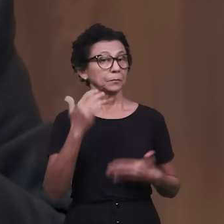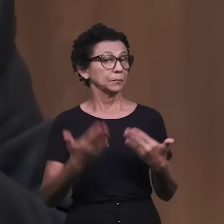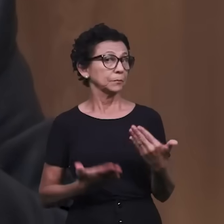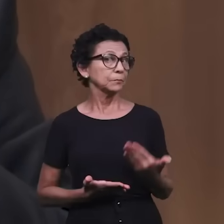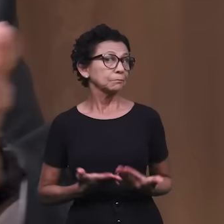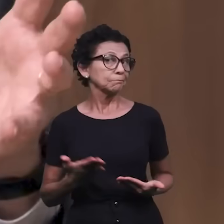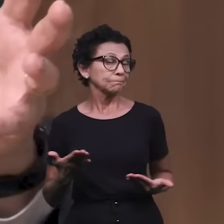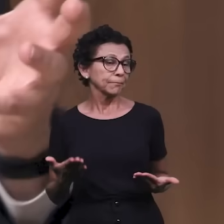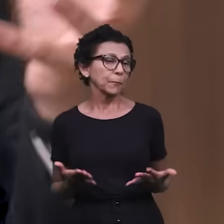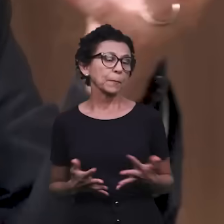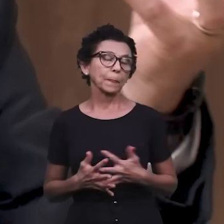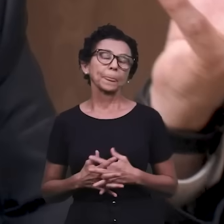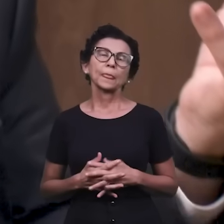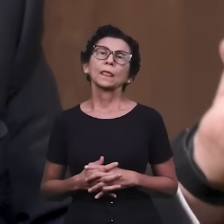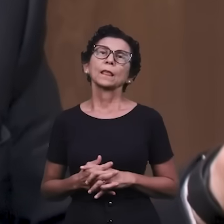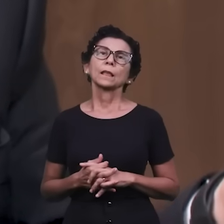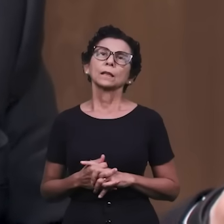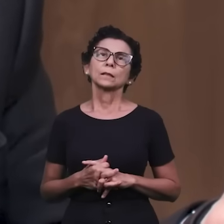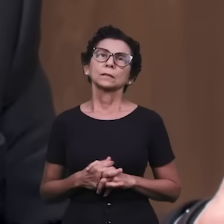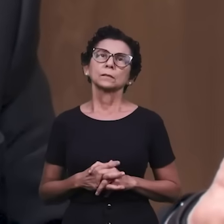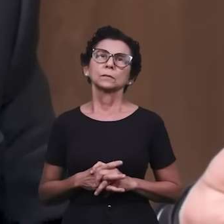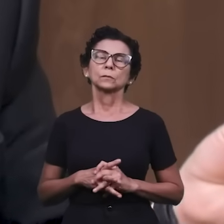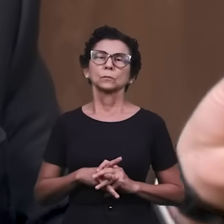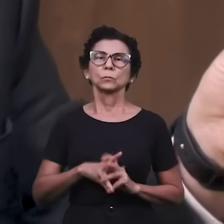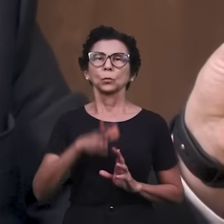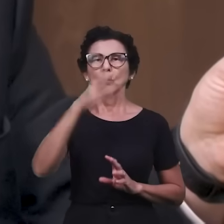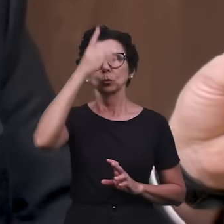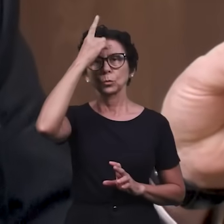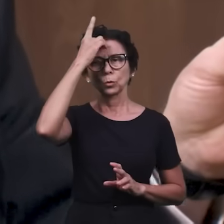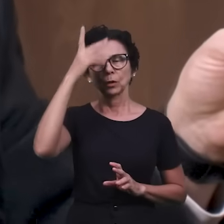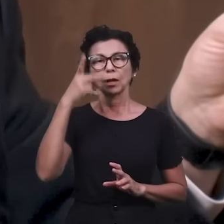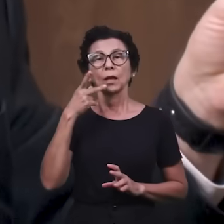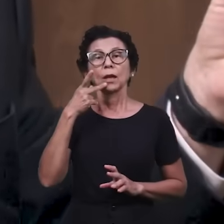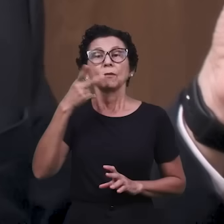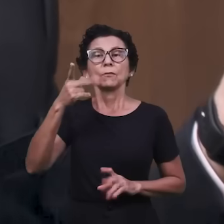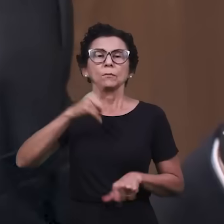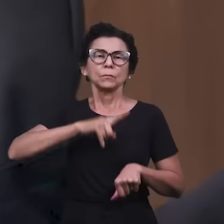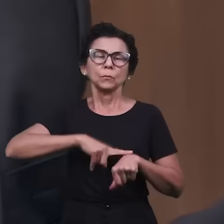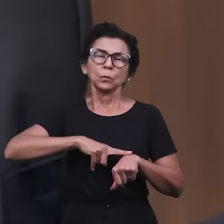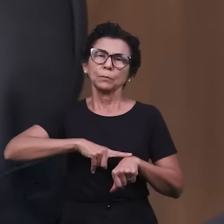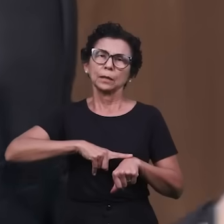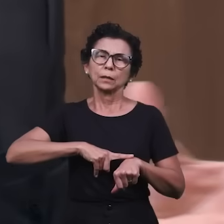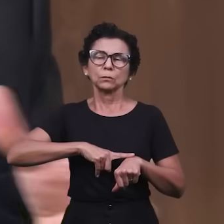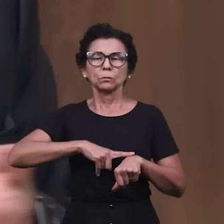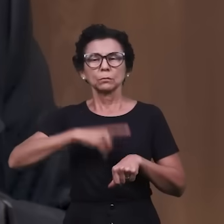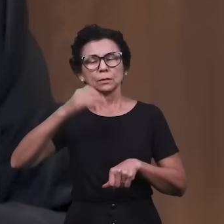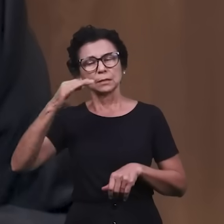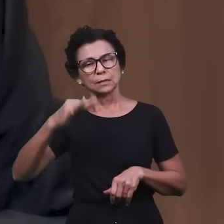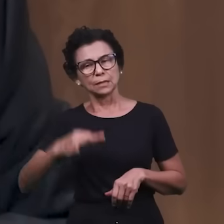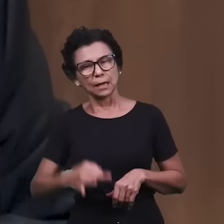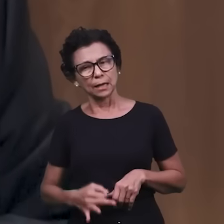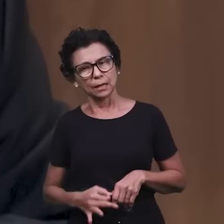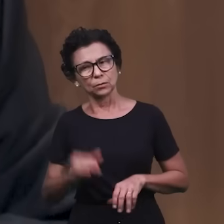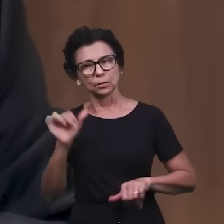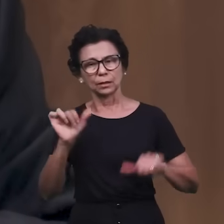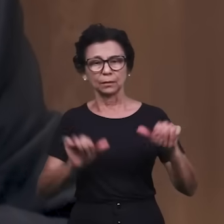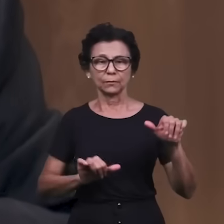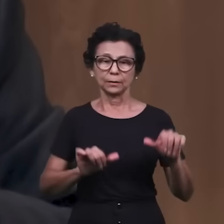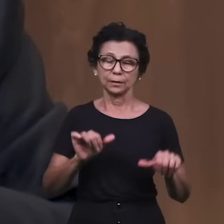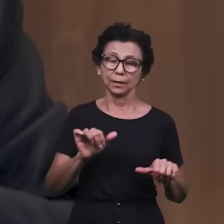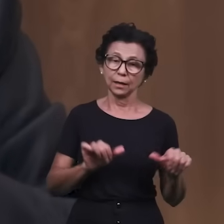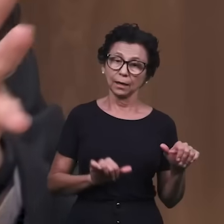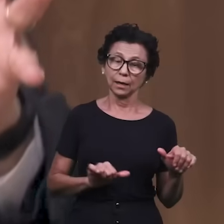dons, daquilo que é para ser entregue no momento, que é uma edificação, uma palavra de